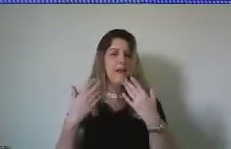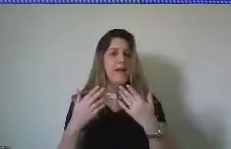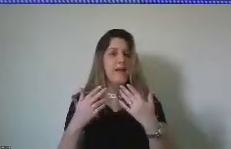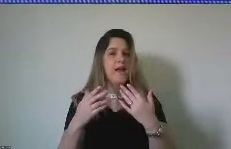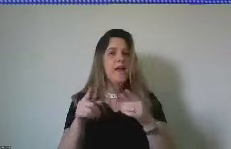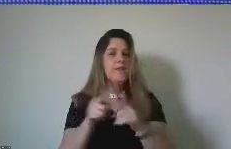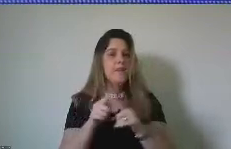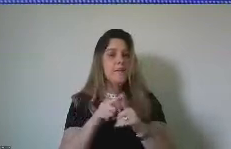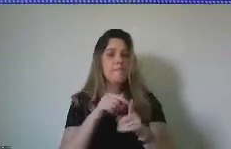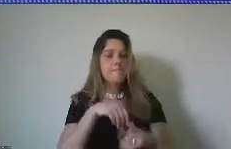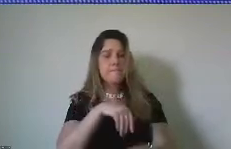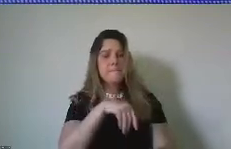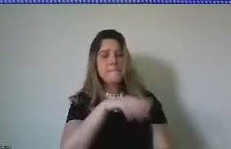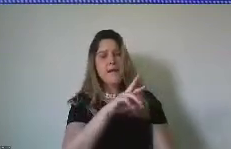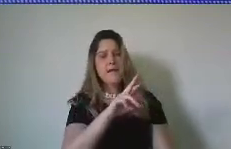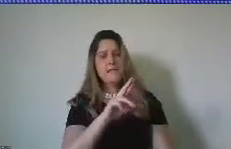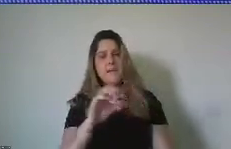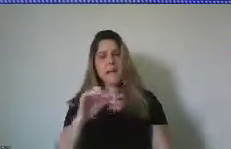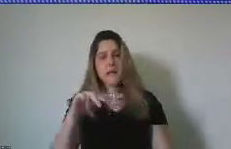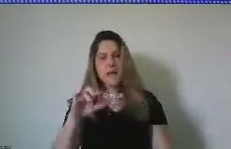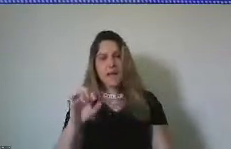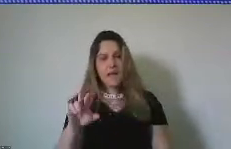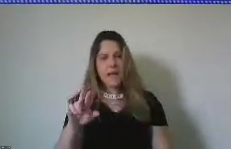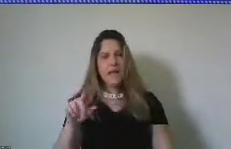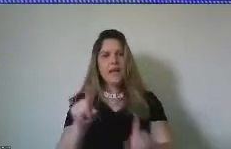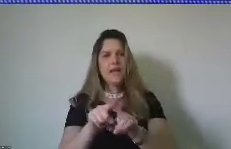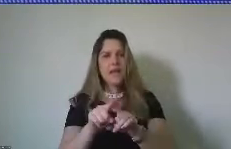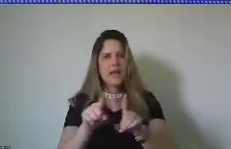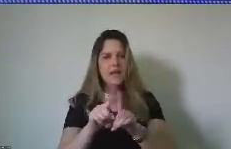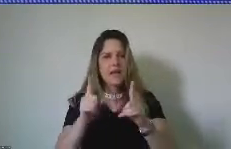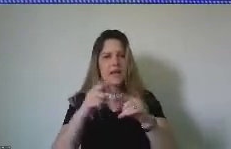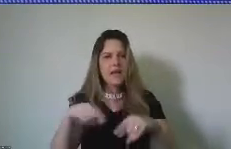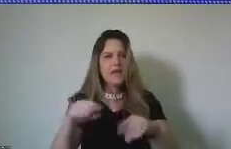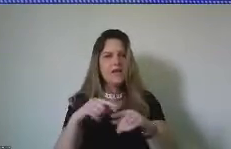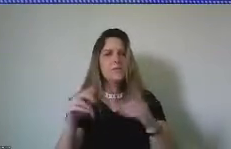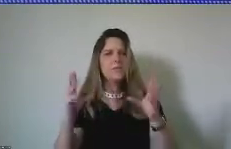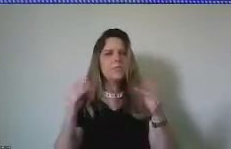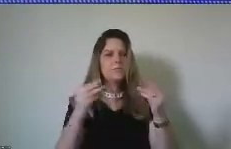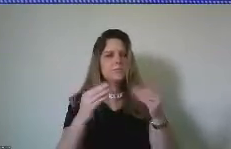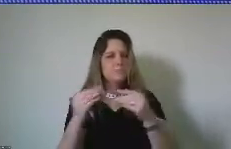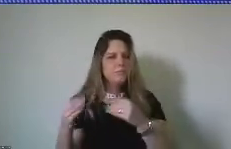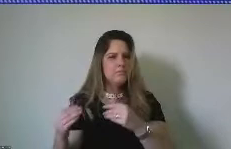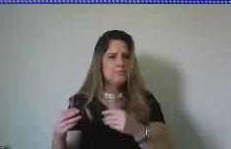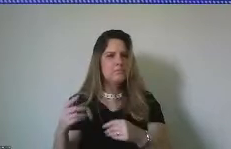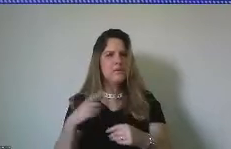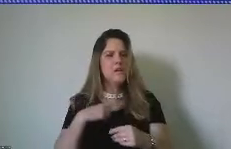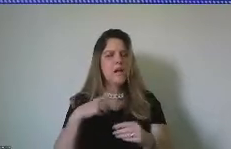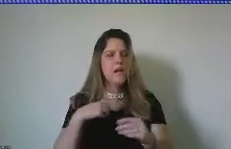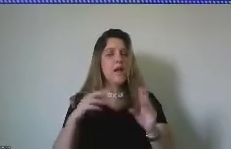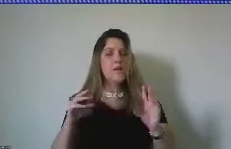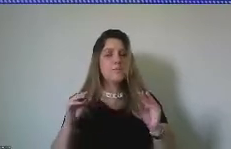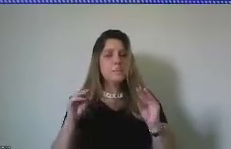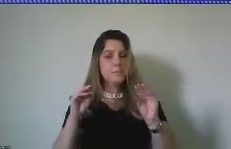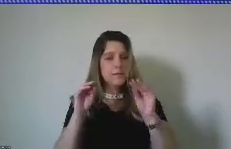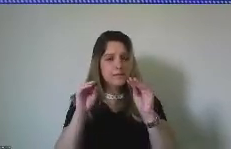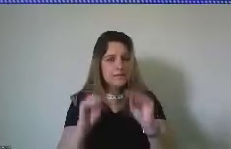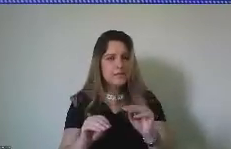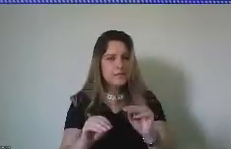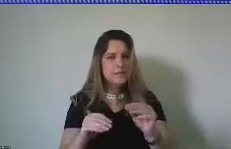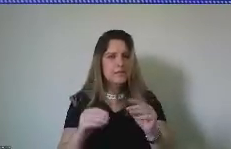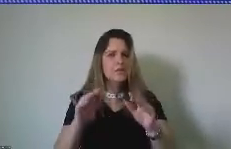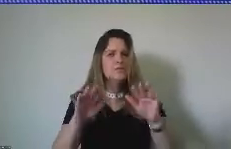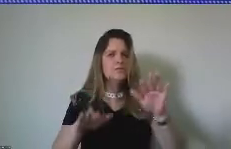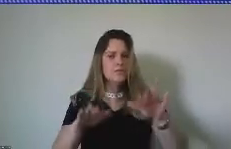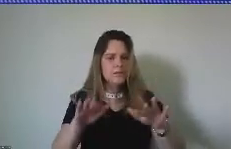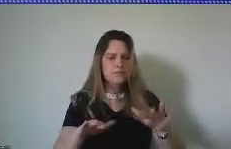sim a partir de hoje também consideramos e quando fazemos tudo isso tem na aplicações que não dá